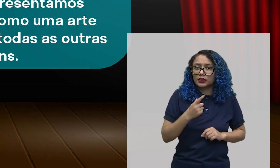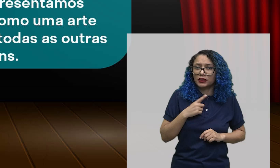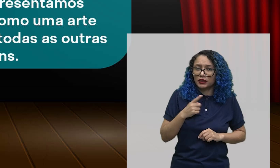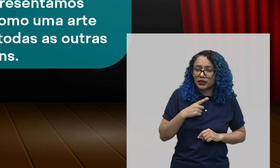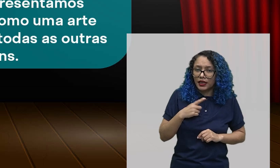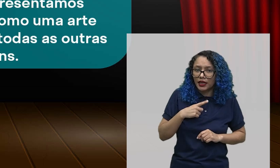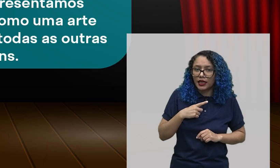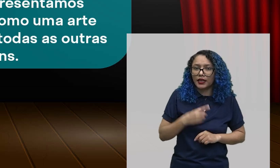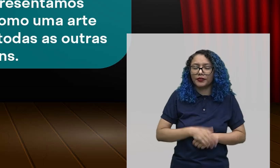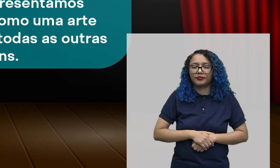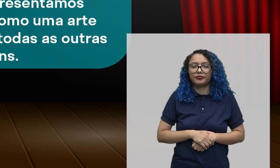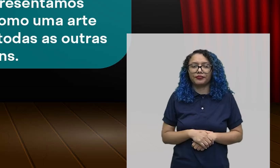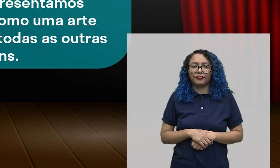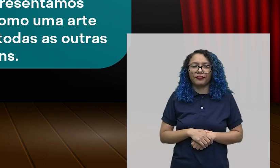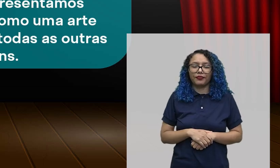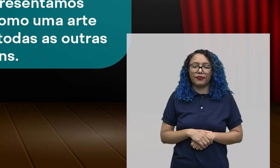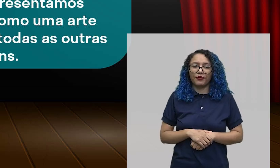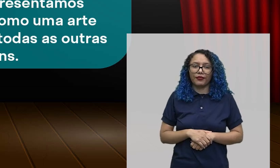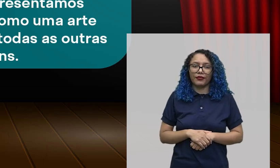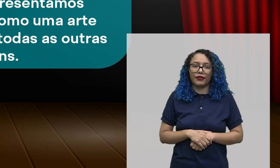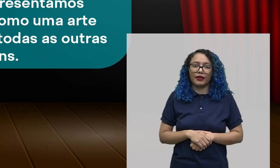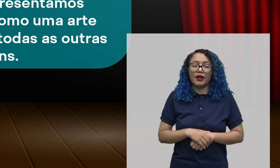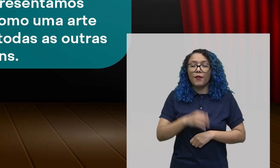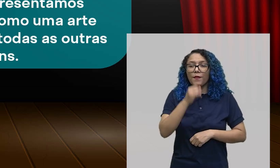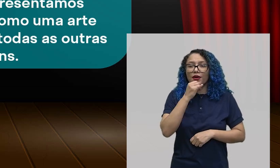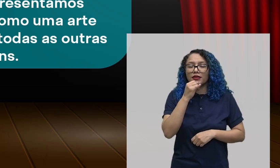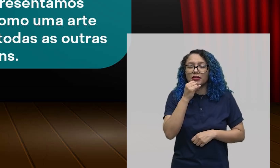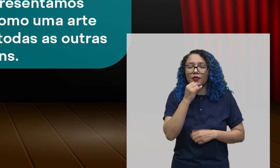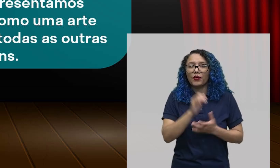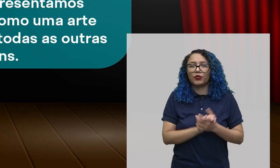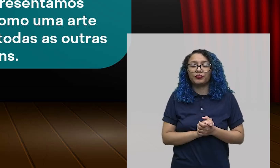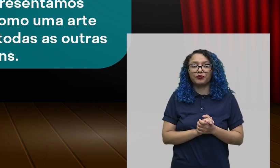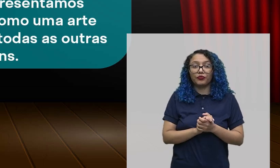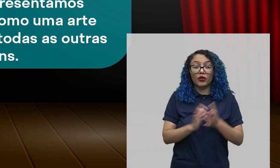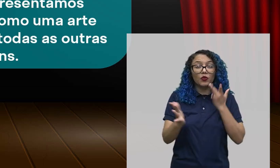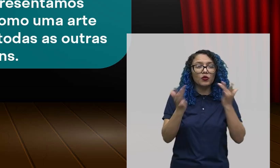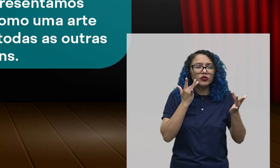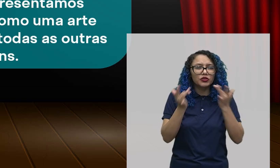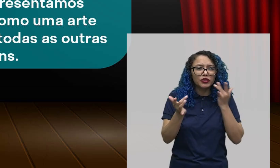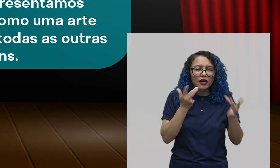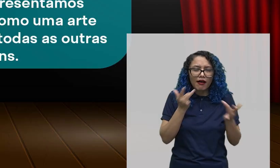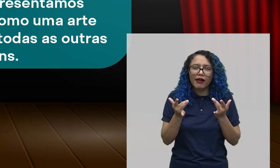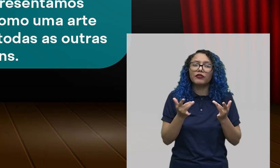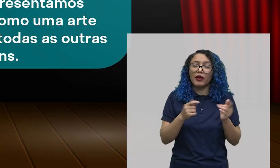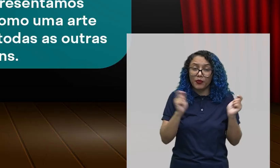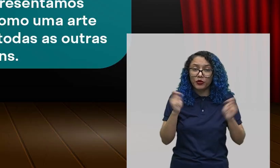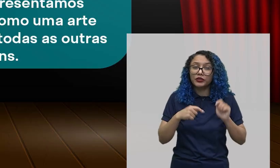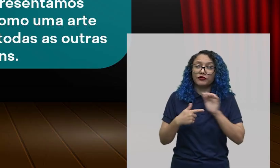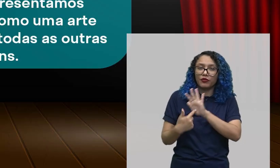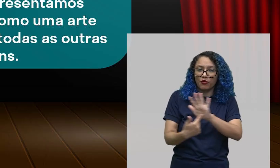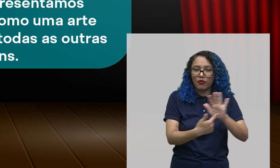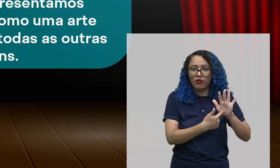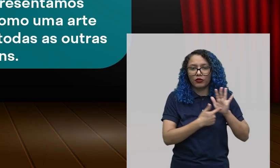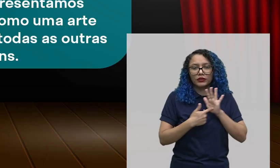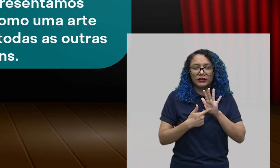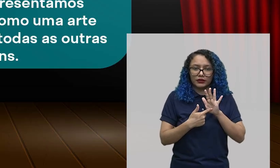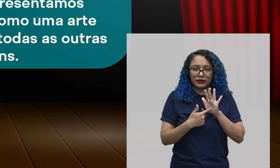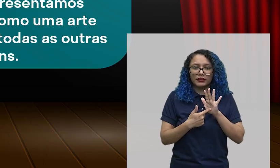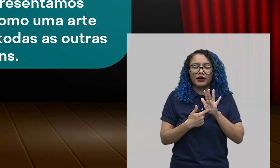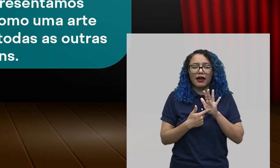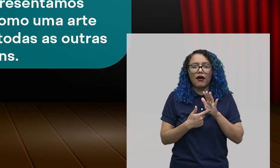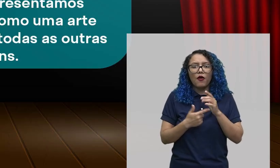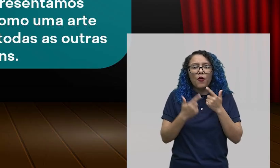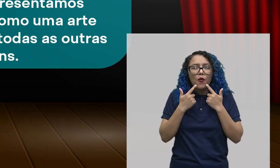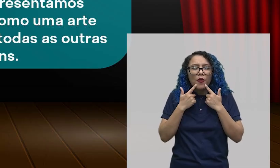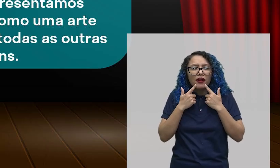as artes. E quando eu falo desse olhar, vamos perceber em especial no teatro, que ele traz essa forma de estabelecer